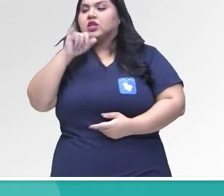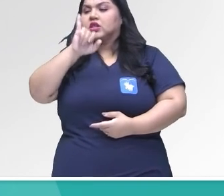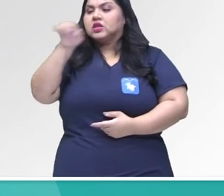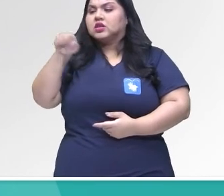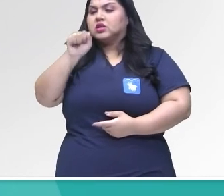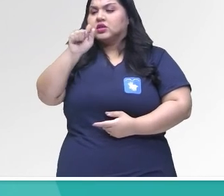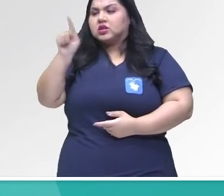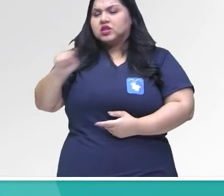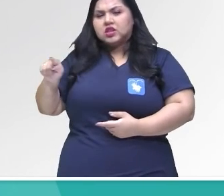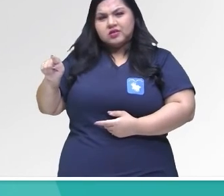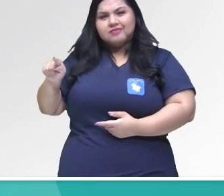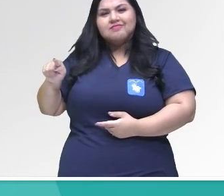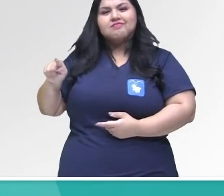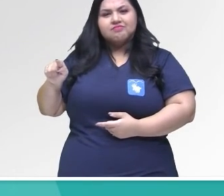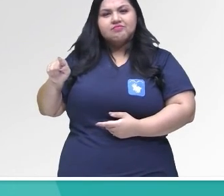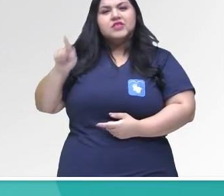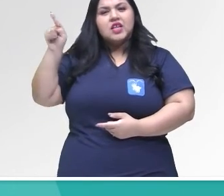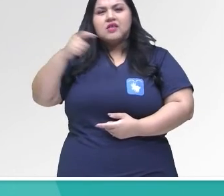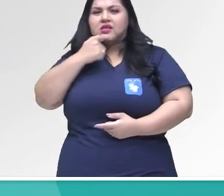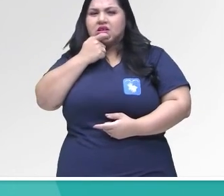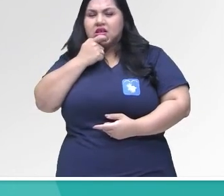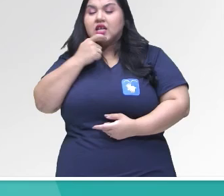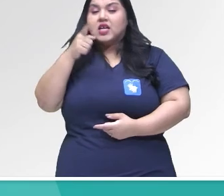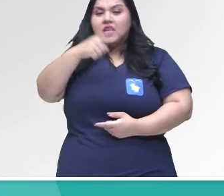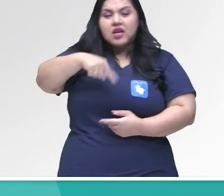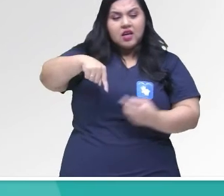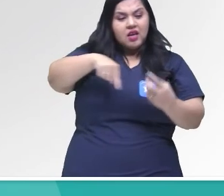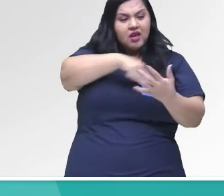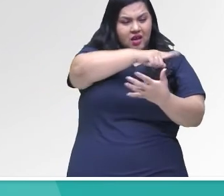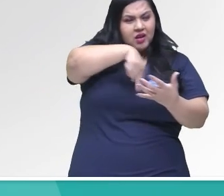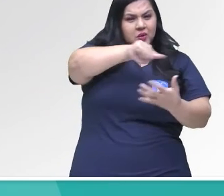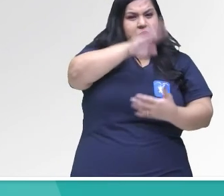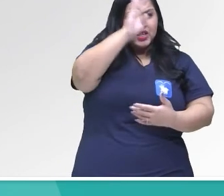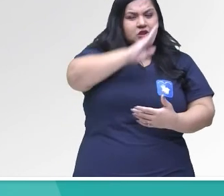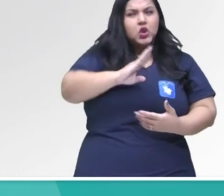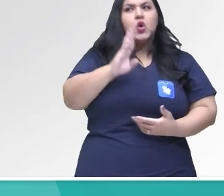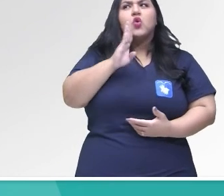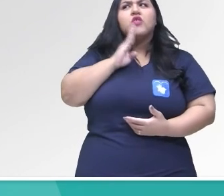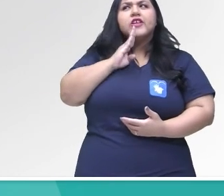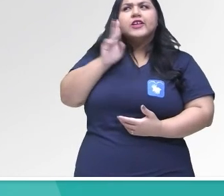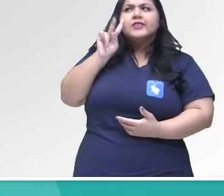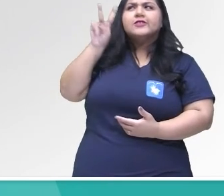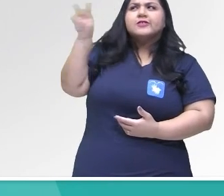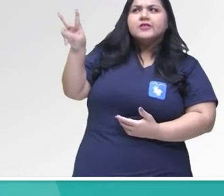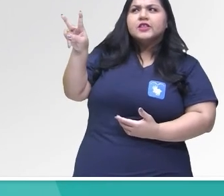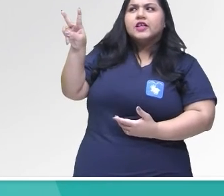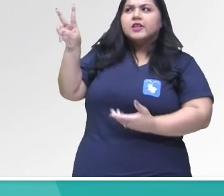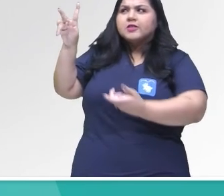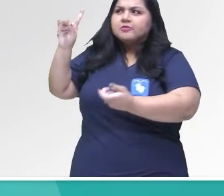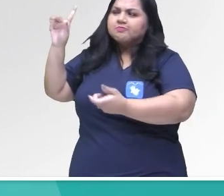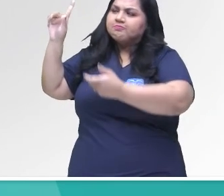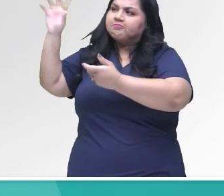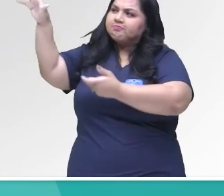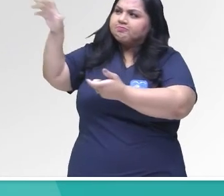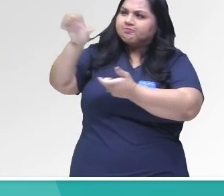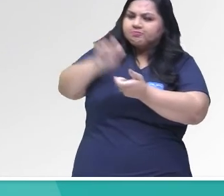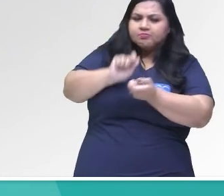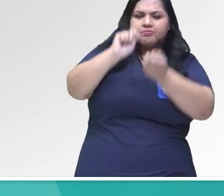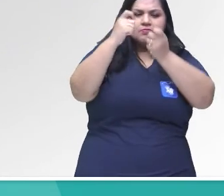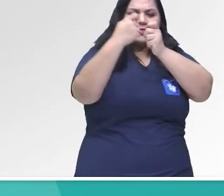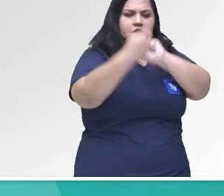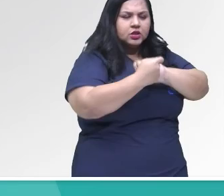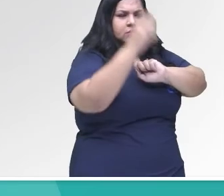música impressionista. Eles conhecem esses movimentos e adequam ao Brasil. E colocam